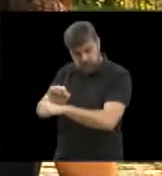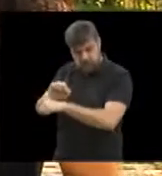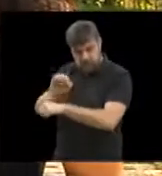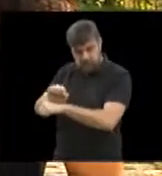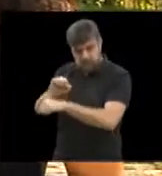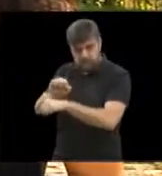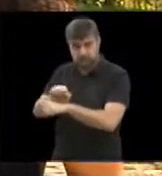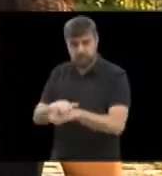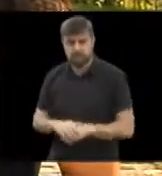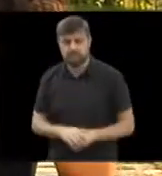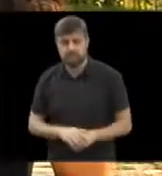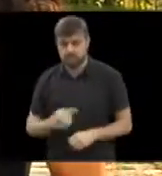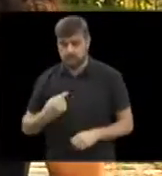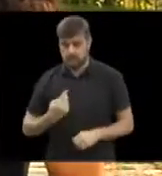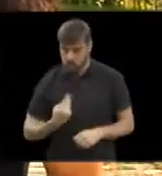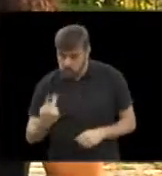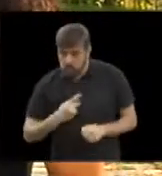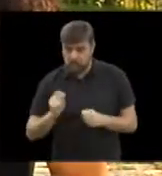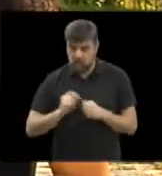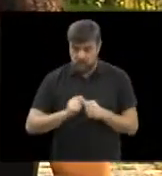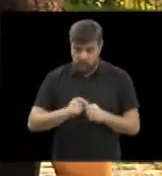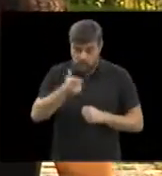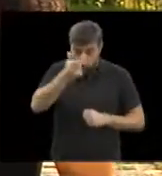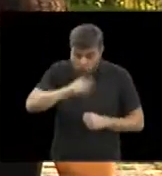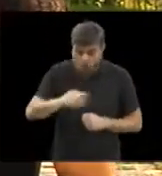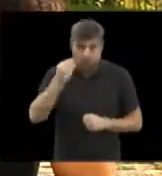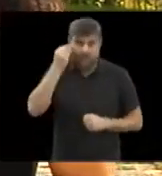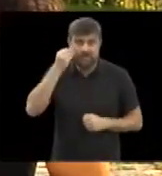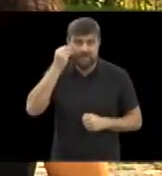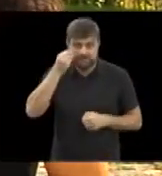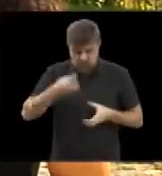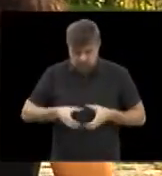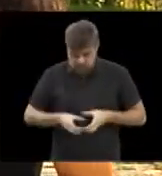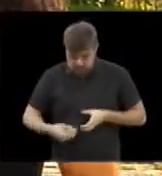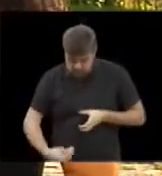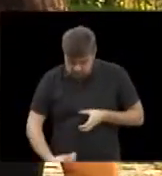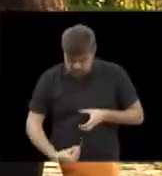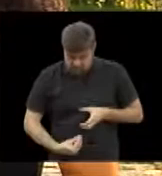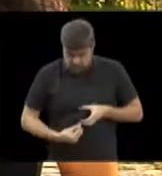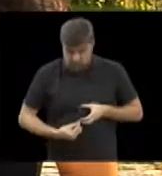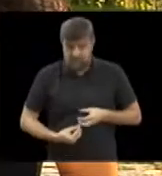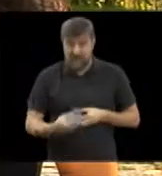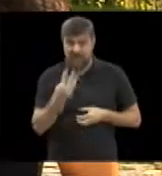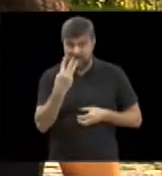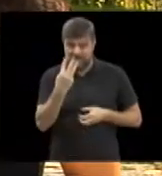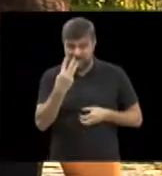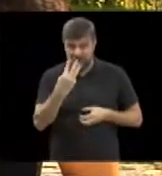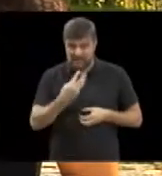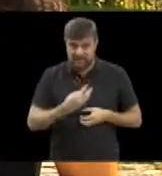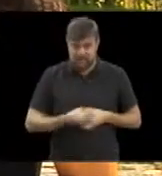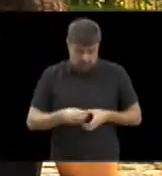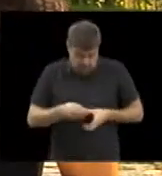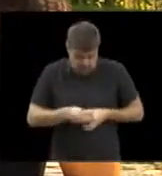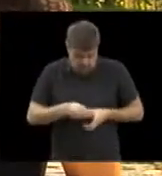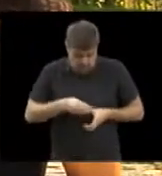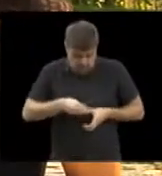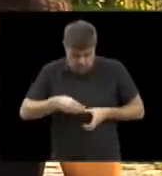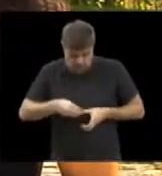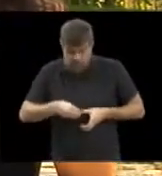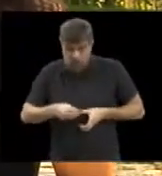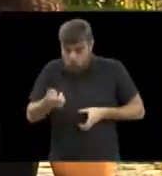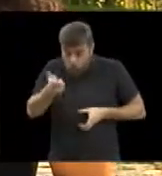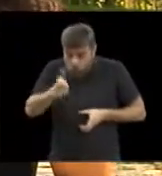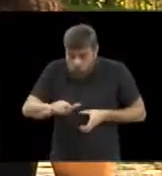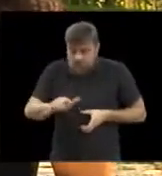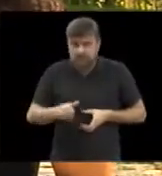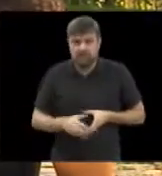trabalhar, e aí nós fizemos o segundo processo e a gente colocou os 3 embriões novamente